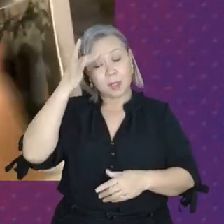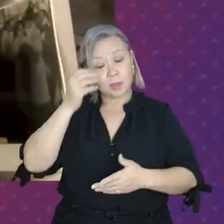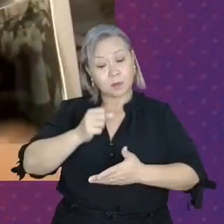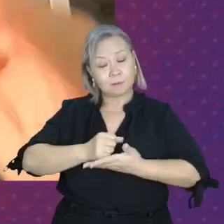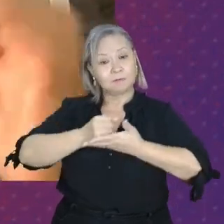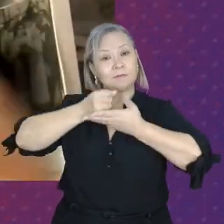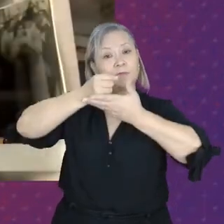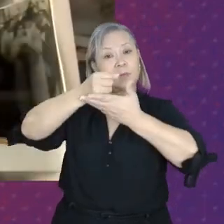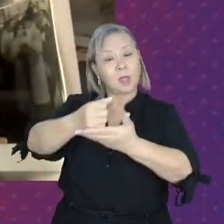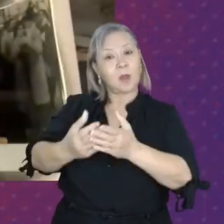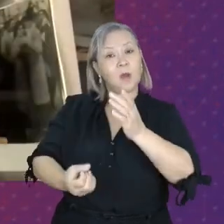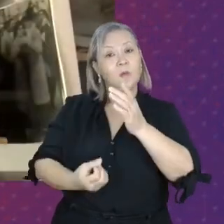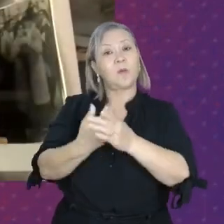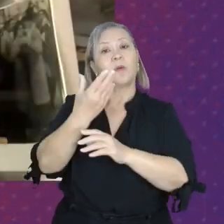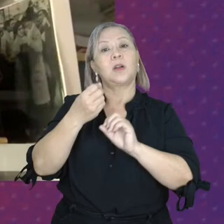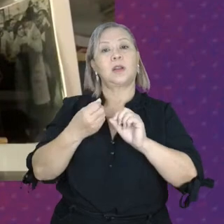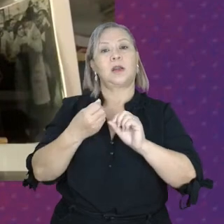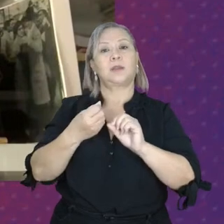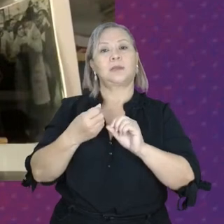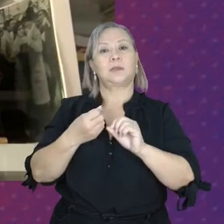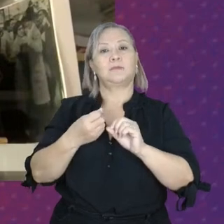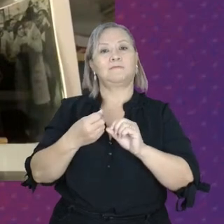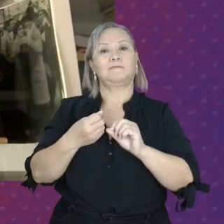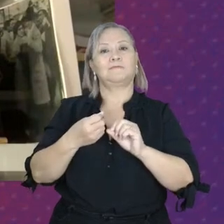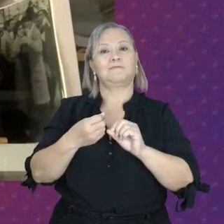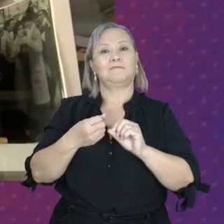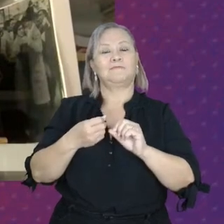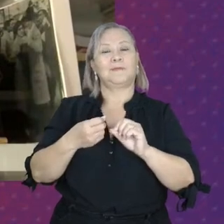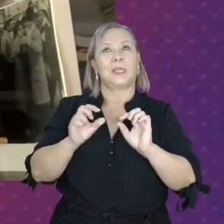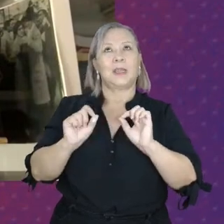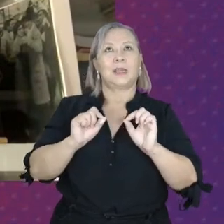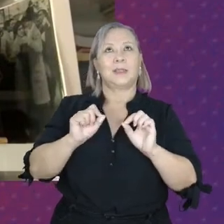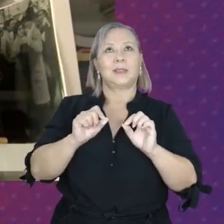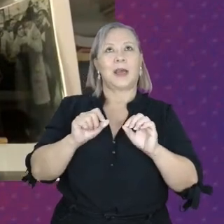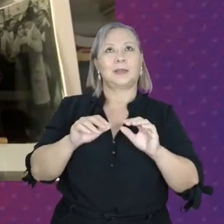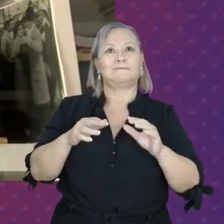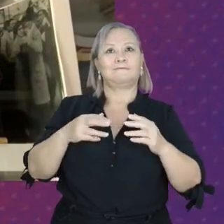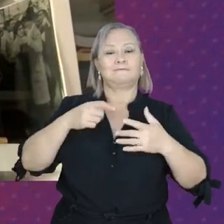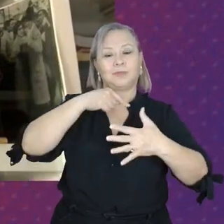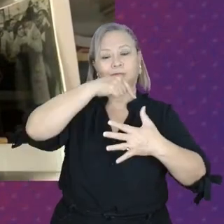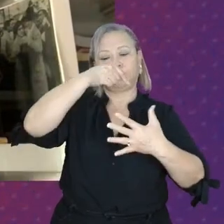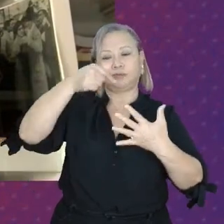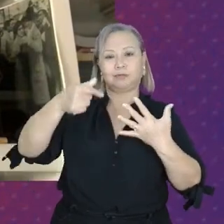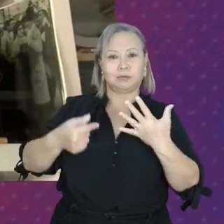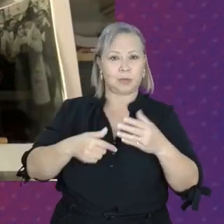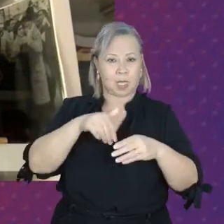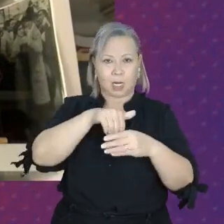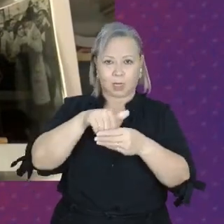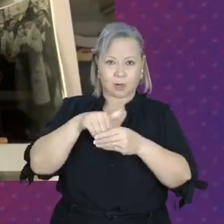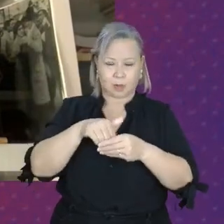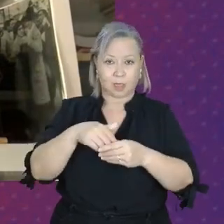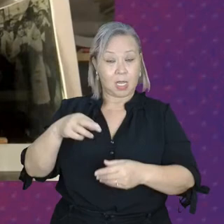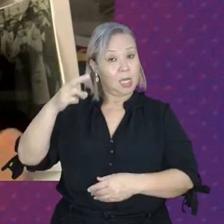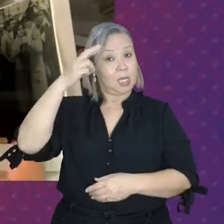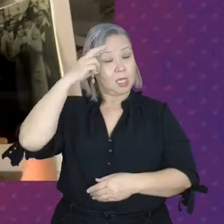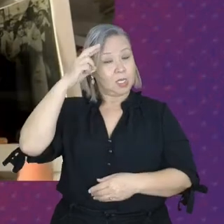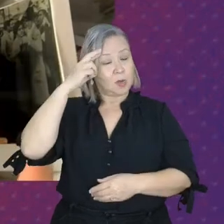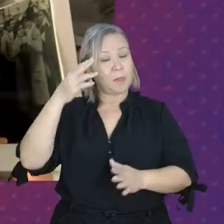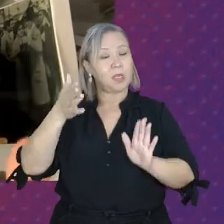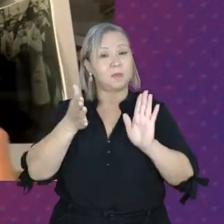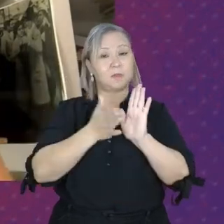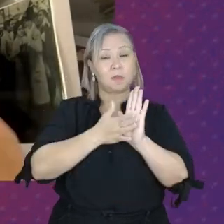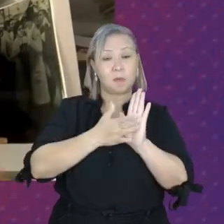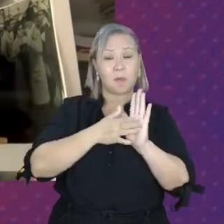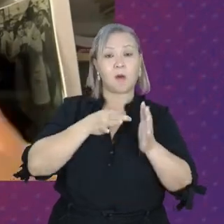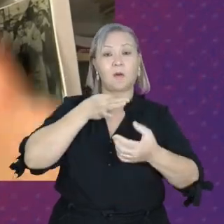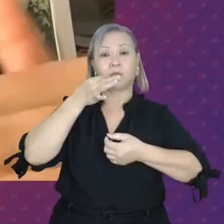com a elaboração das plataformas eleitorais, que dominem essas plataformas, as propostas, as